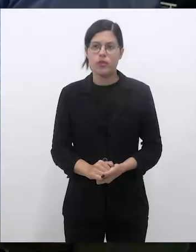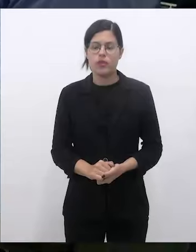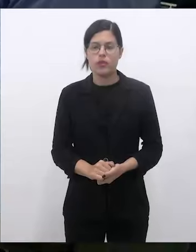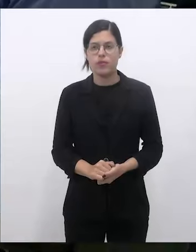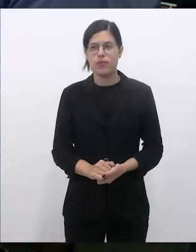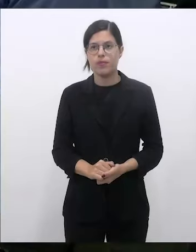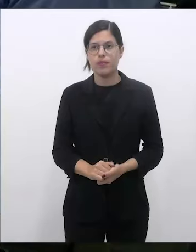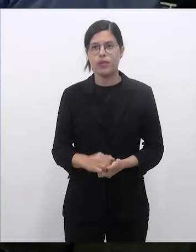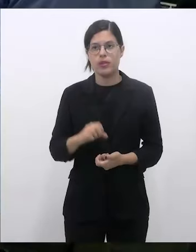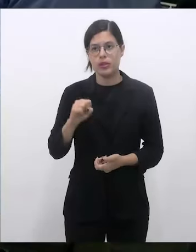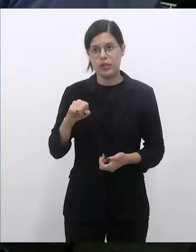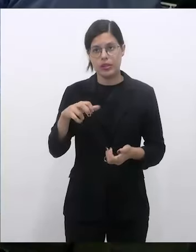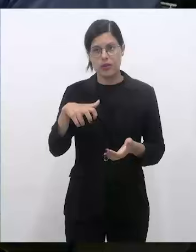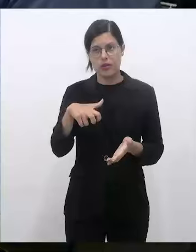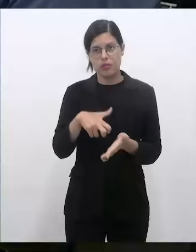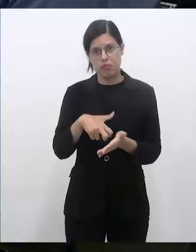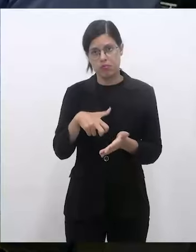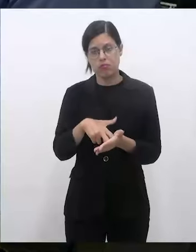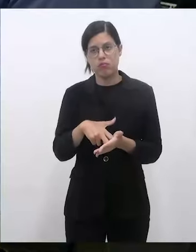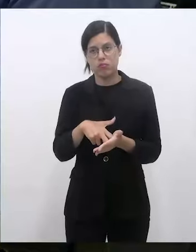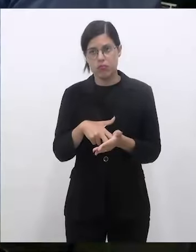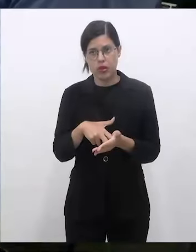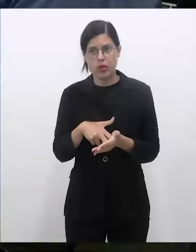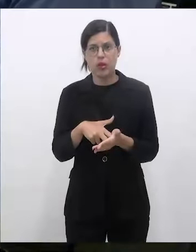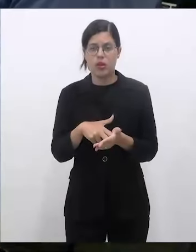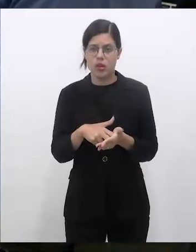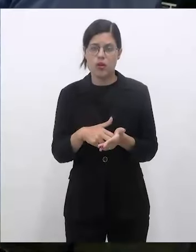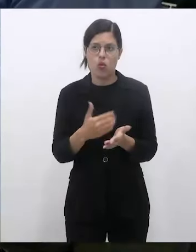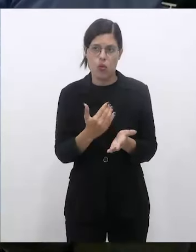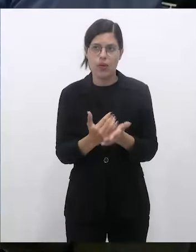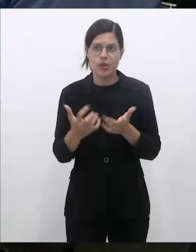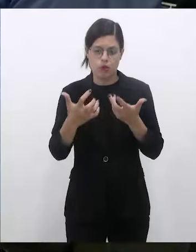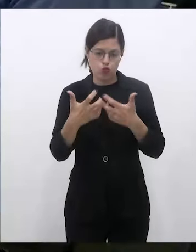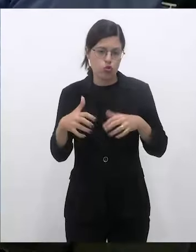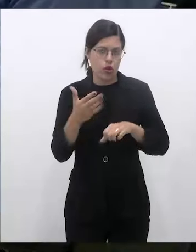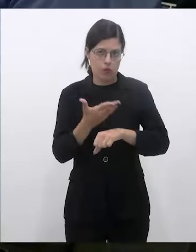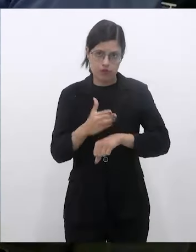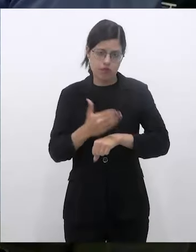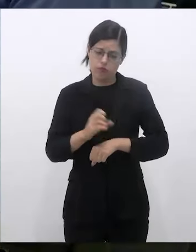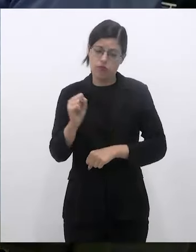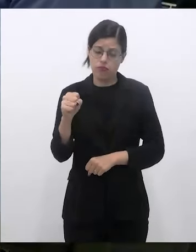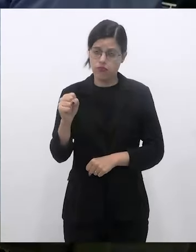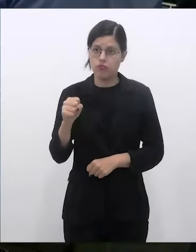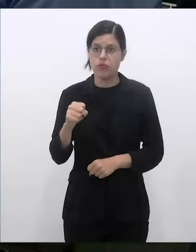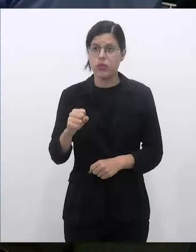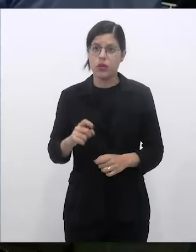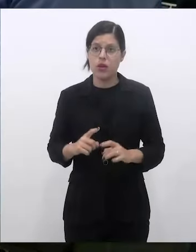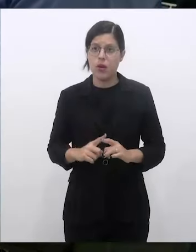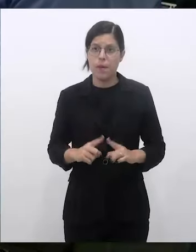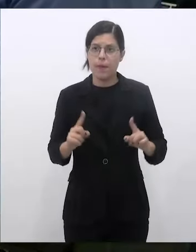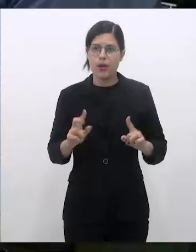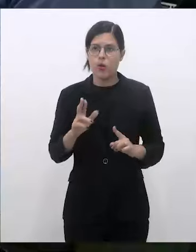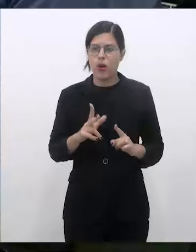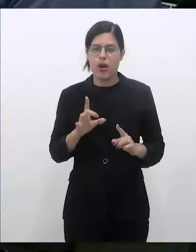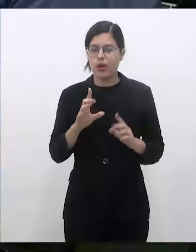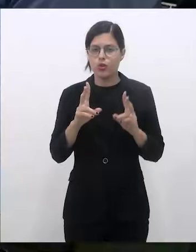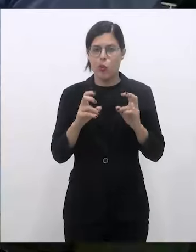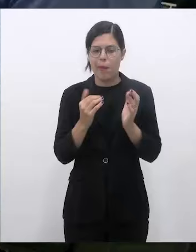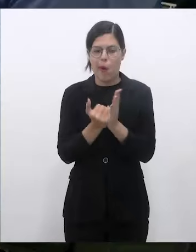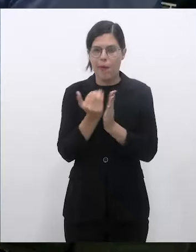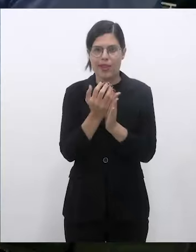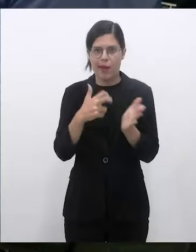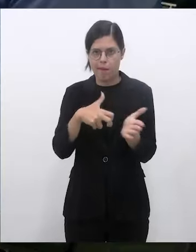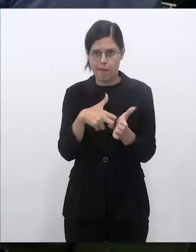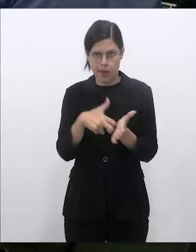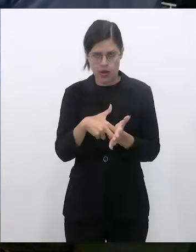Se essa pena for colocada em prática, sim. Claro. A grande questão não é você majorar uma pena.